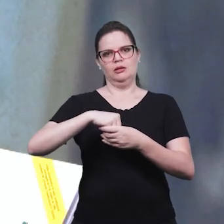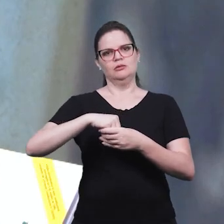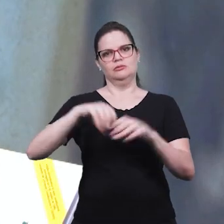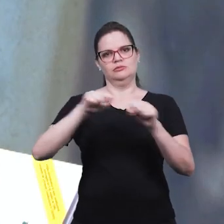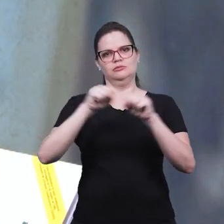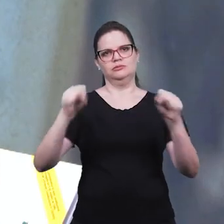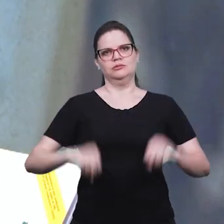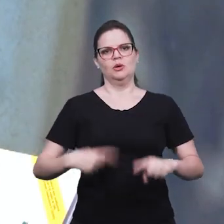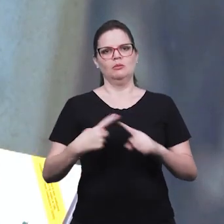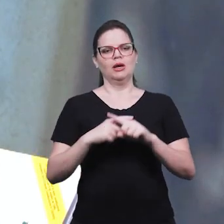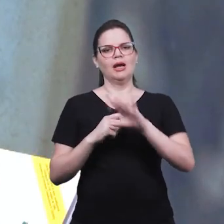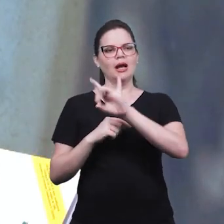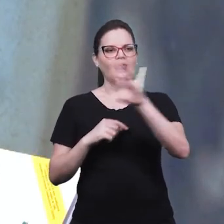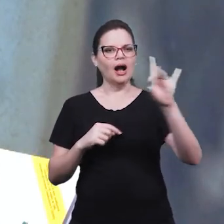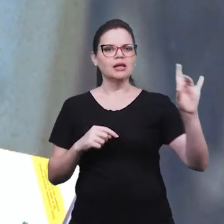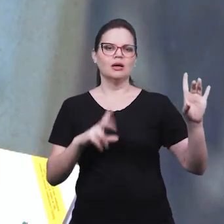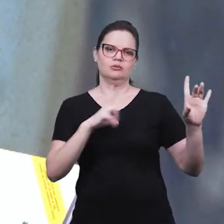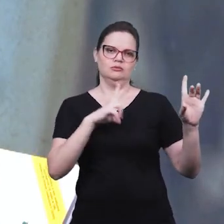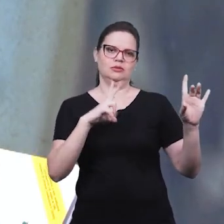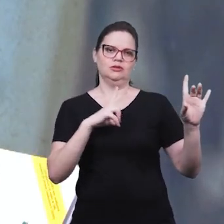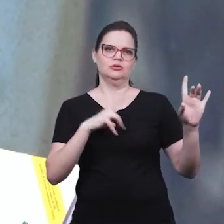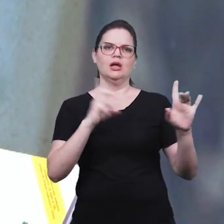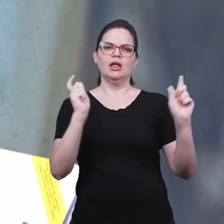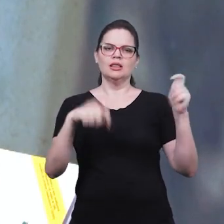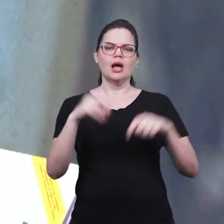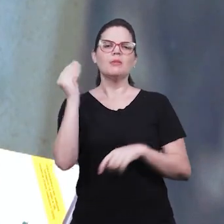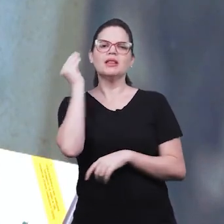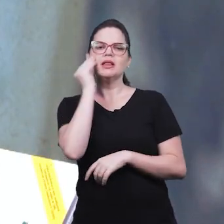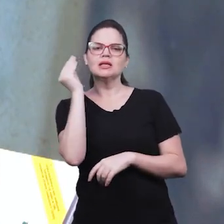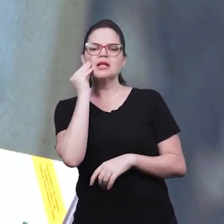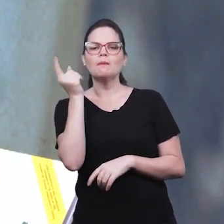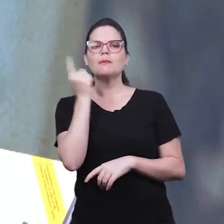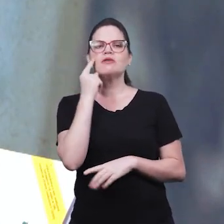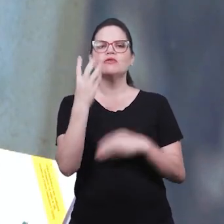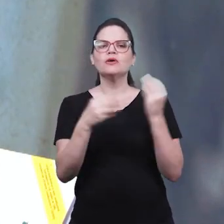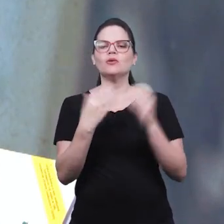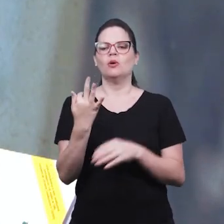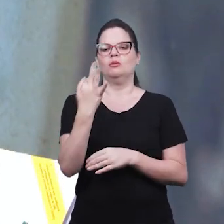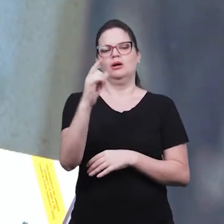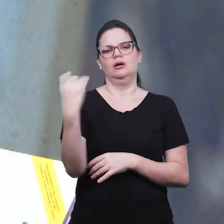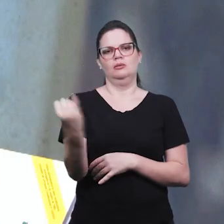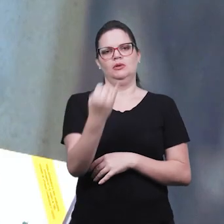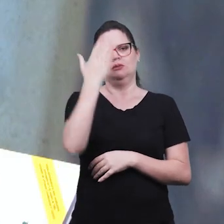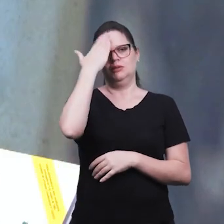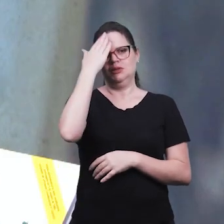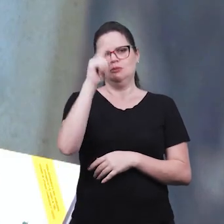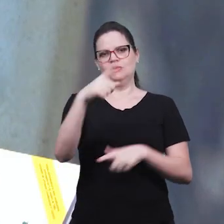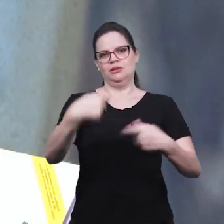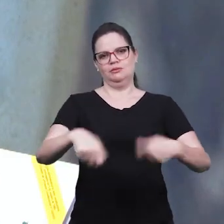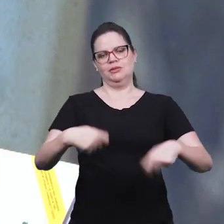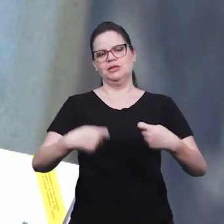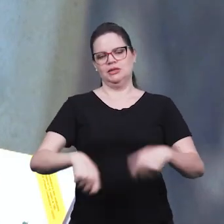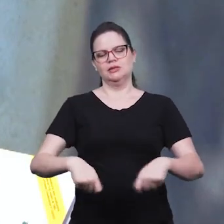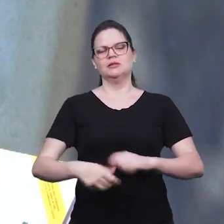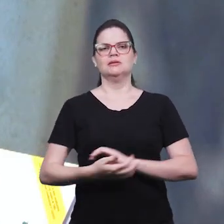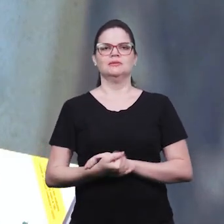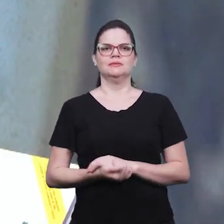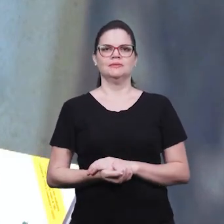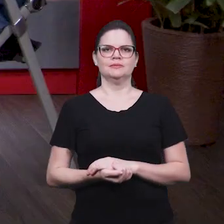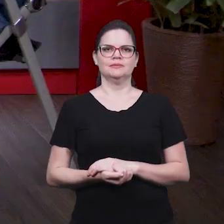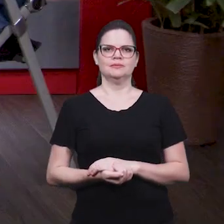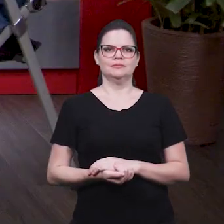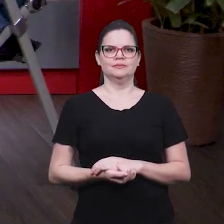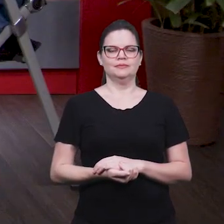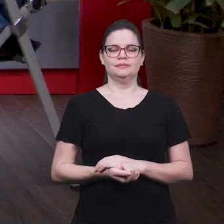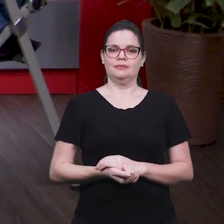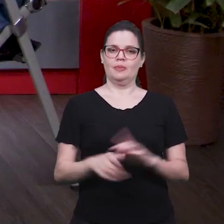cada caso é um caso, Sim. né? Você já consegue ver, consegue fazer simulações, isso é importante para você saber lá no futuro o que você precisa fazer.